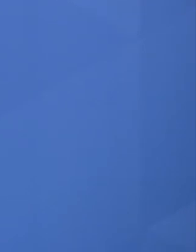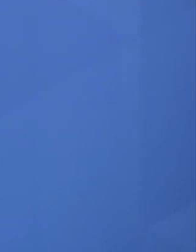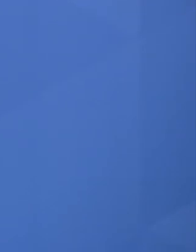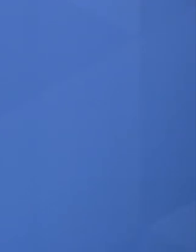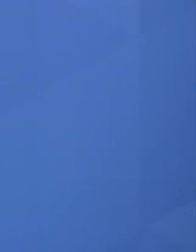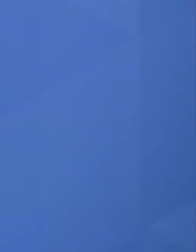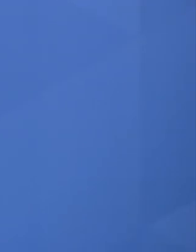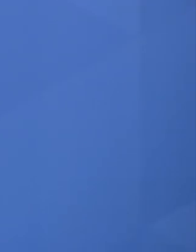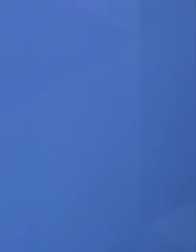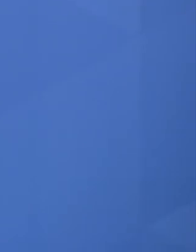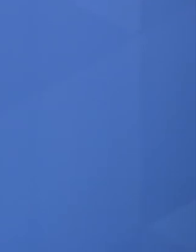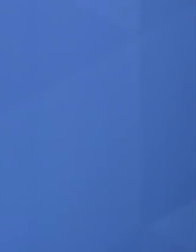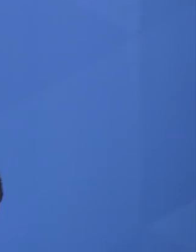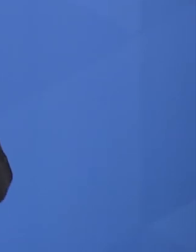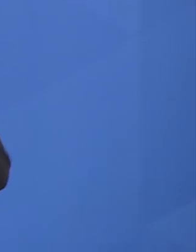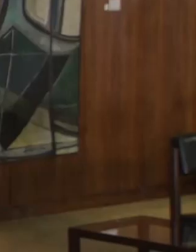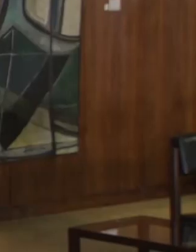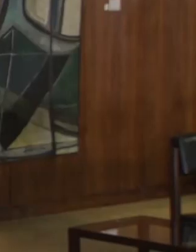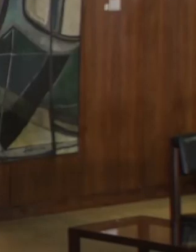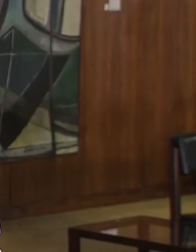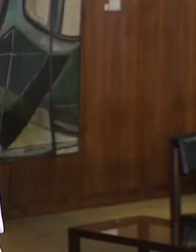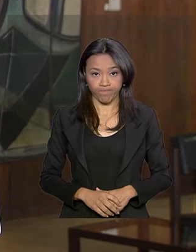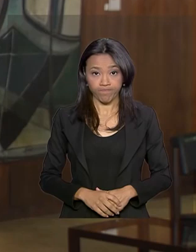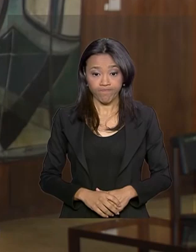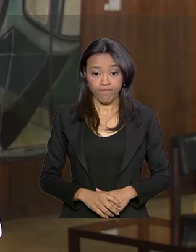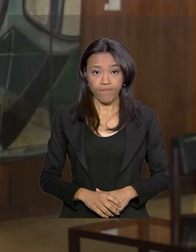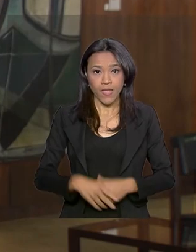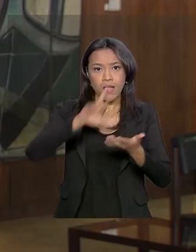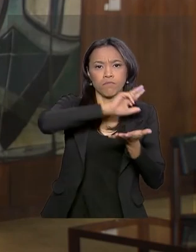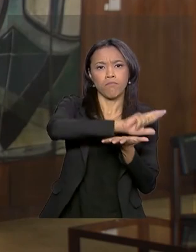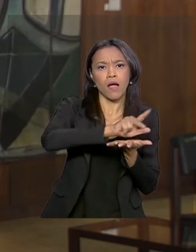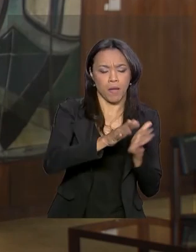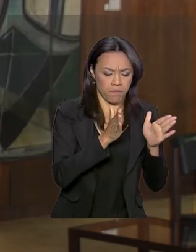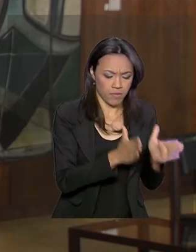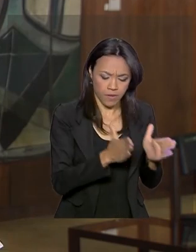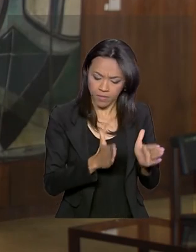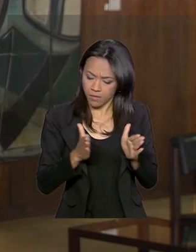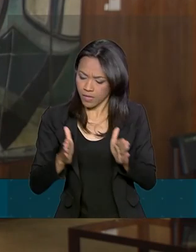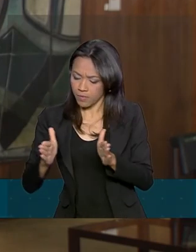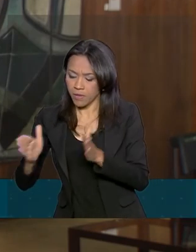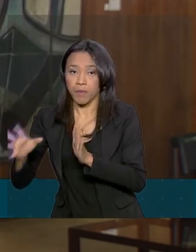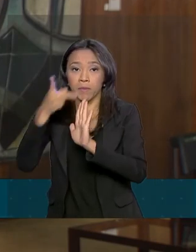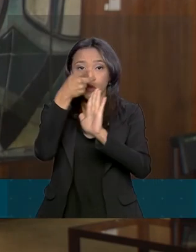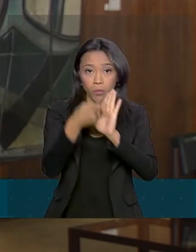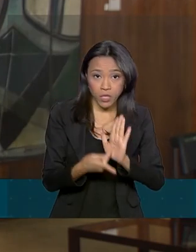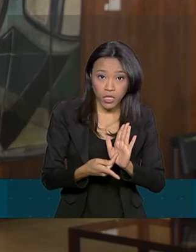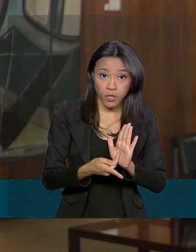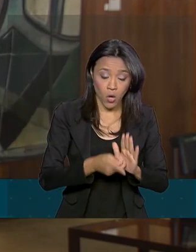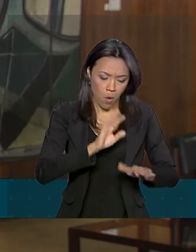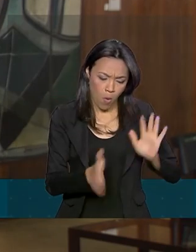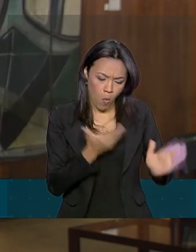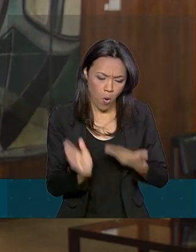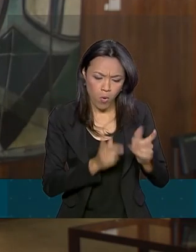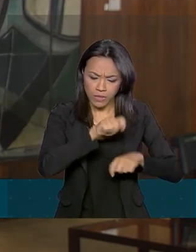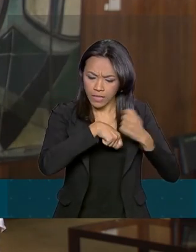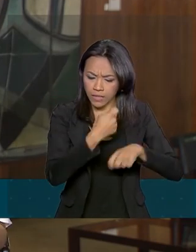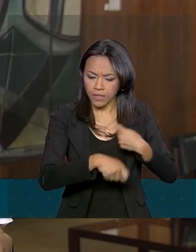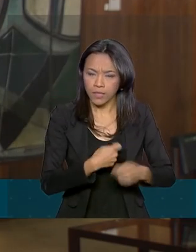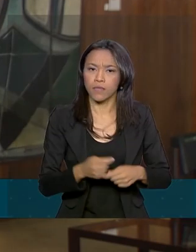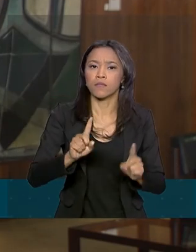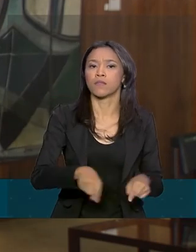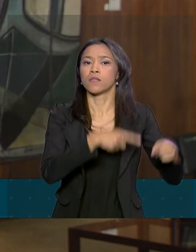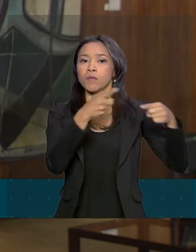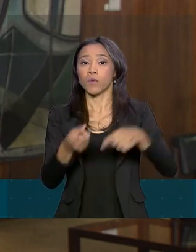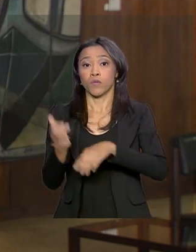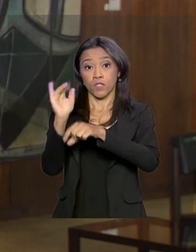inclusivo verdadeiramente. Entre as etapas do projeto está a produção e divulgação de vídeos, apresentando